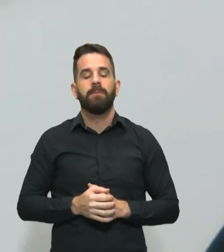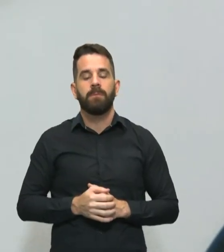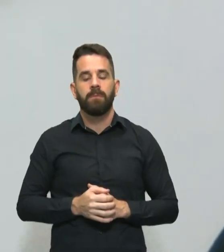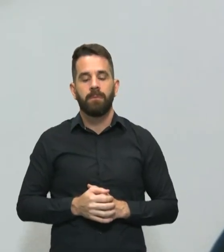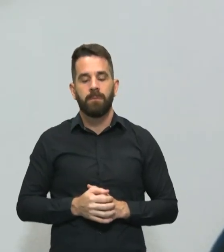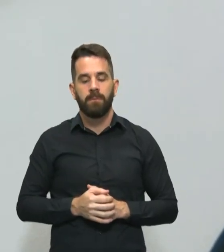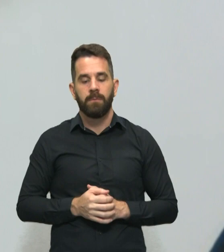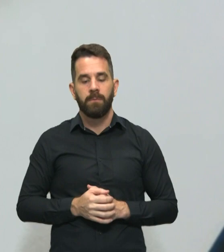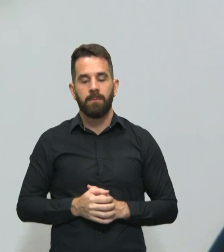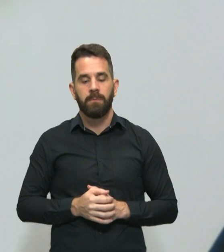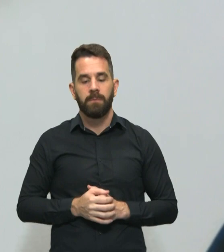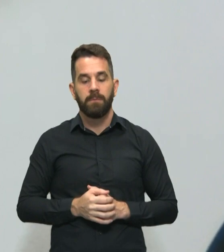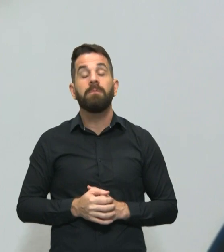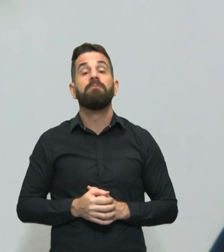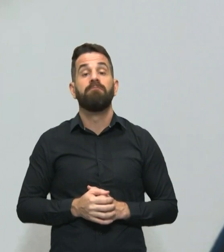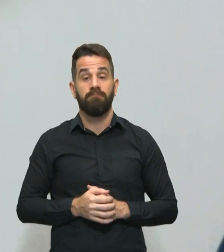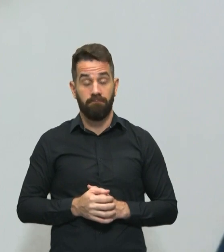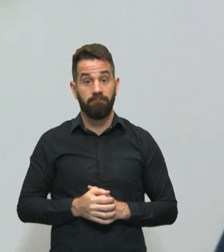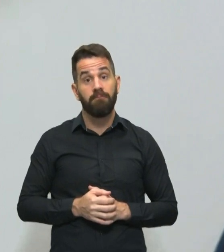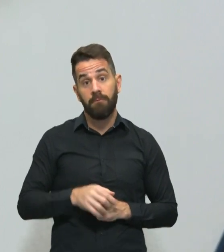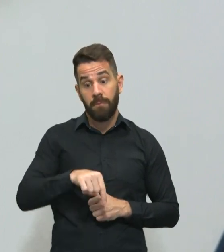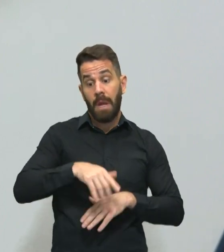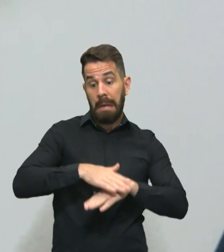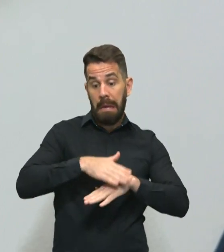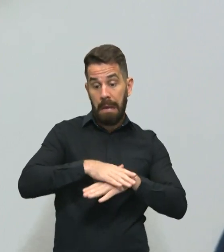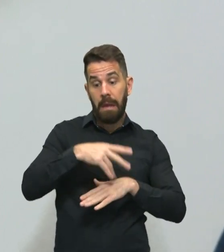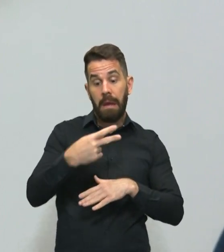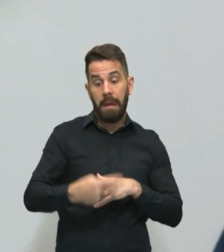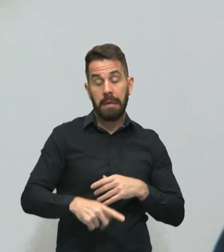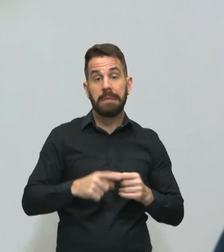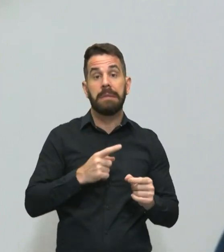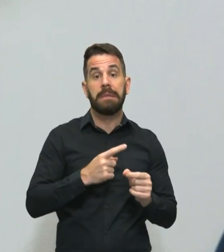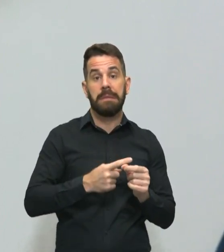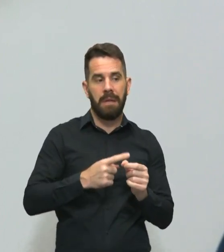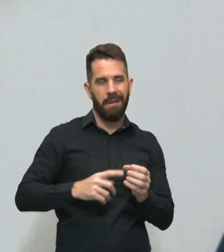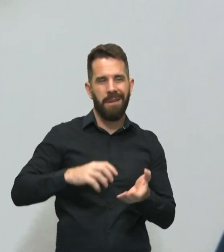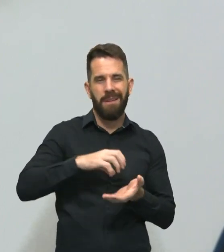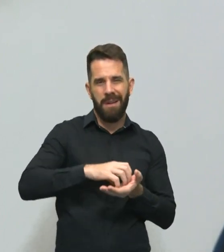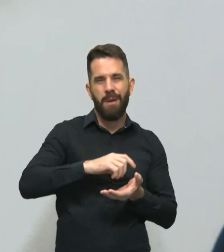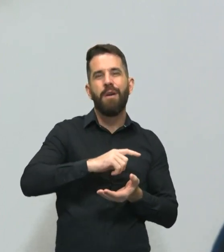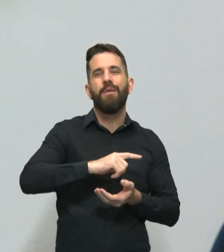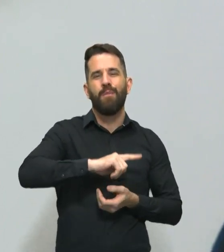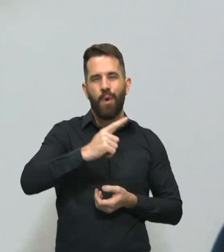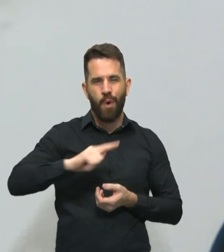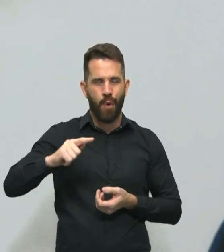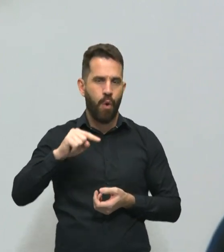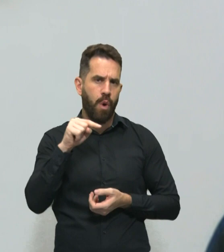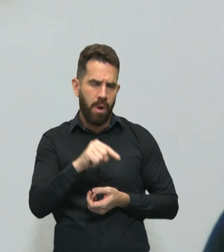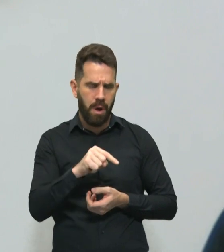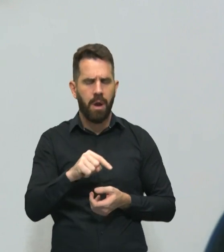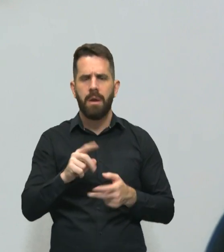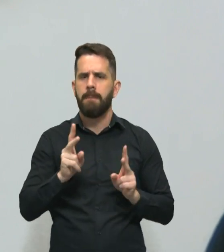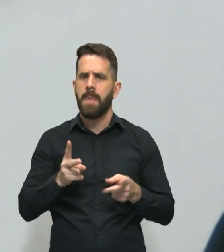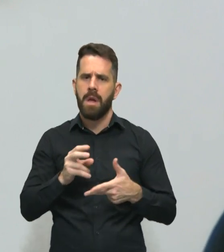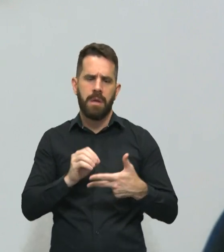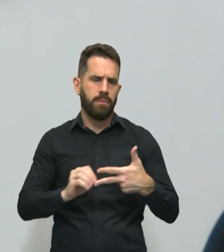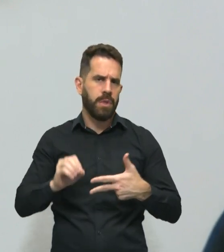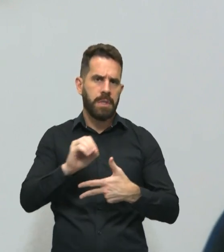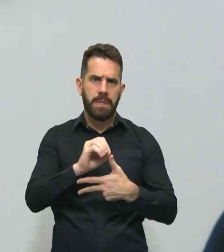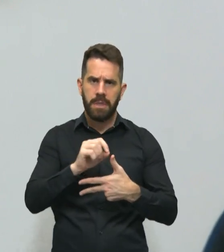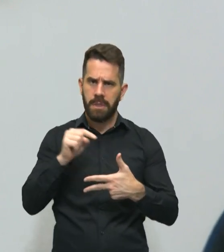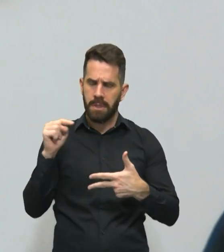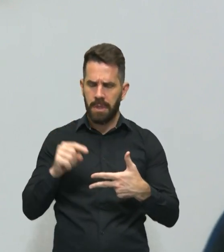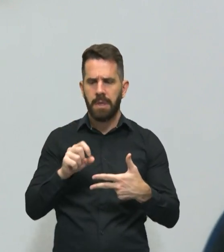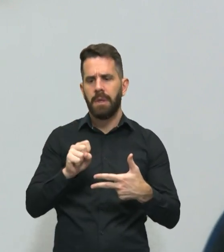aqui no campus Goiás, no geral, nós temos primeiro o ingresso através do SISU, então a pessoa tem que se inscrever, fazer lá